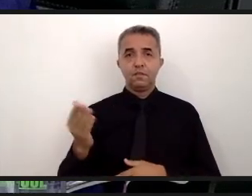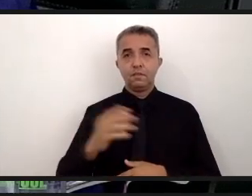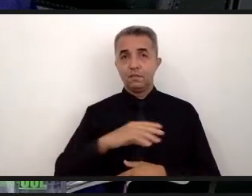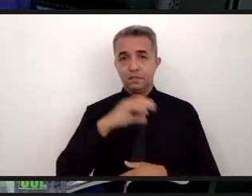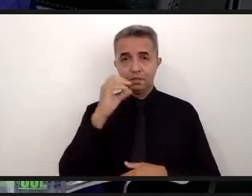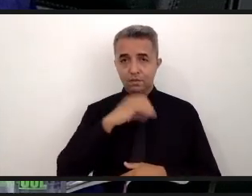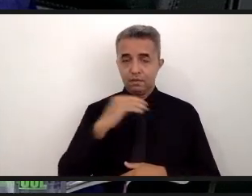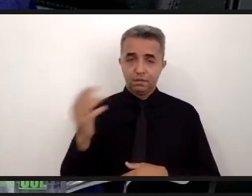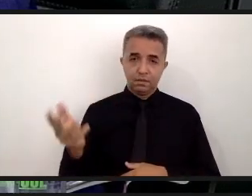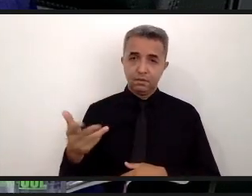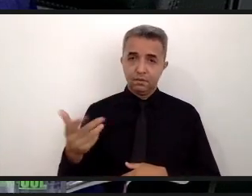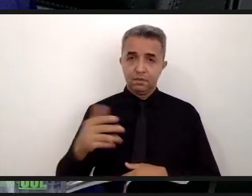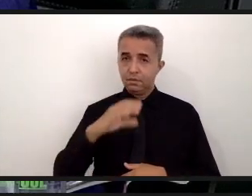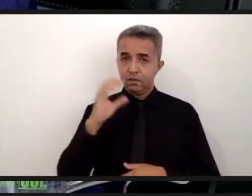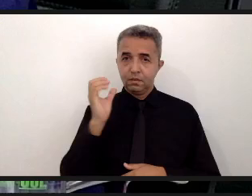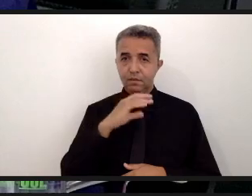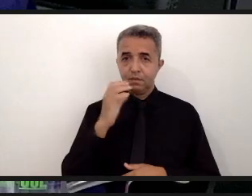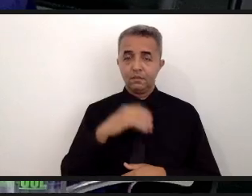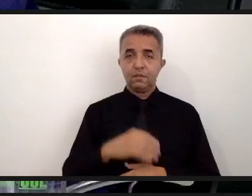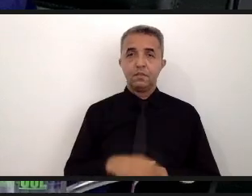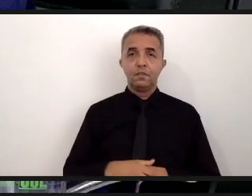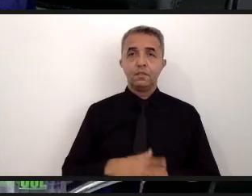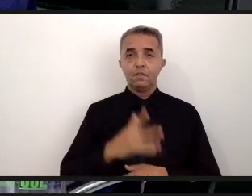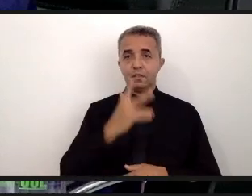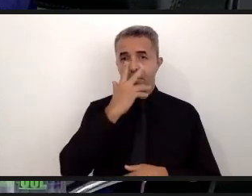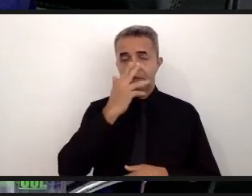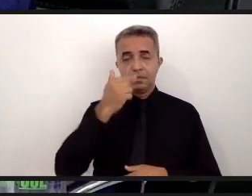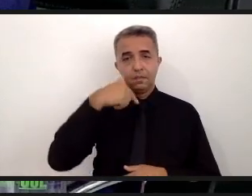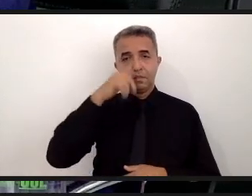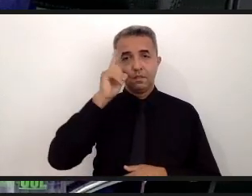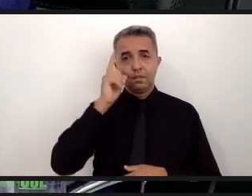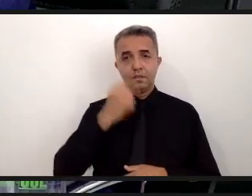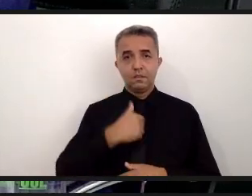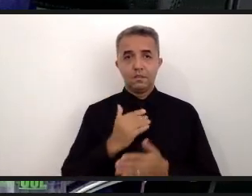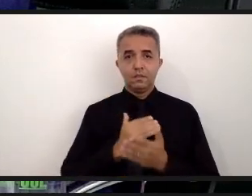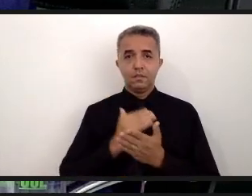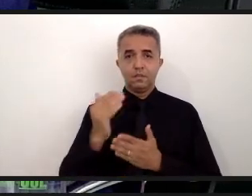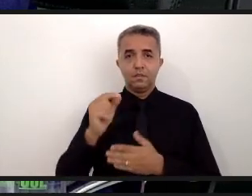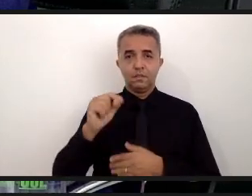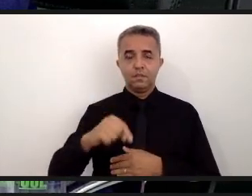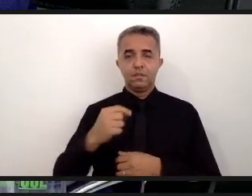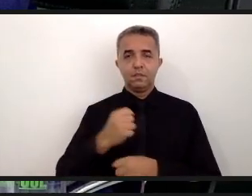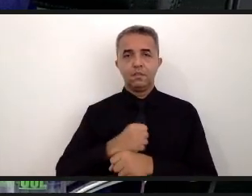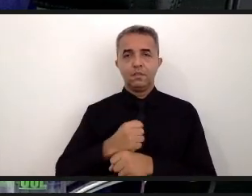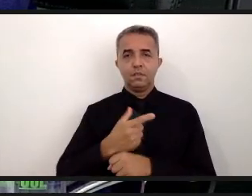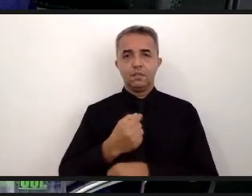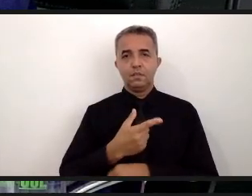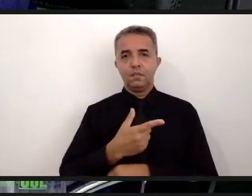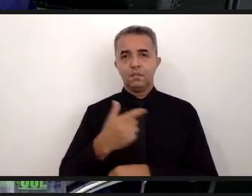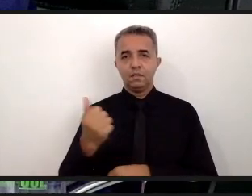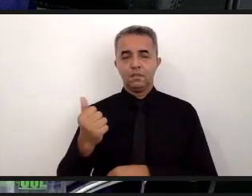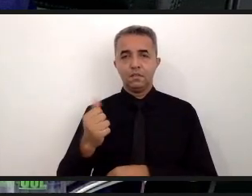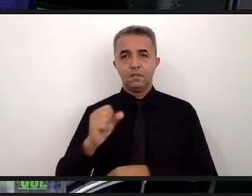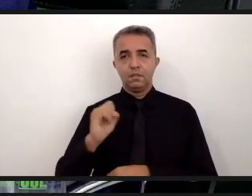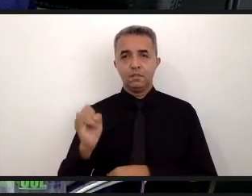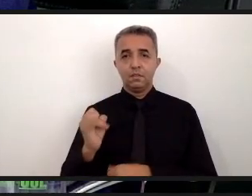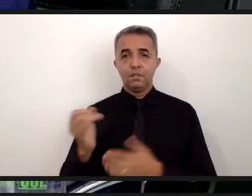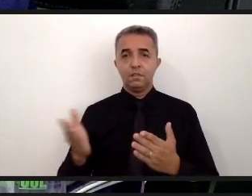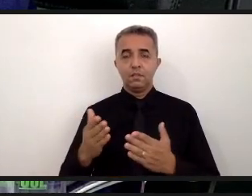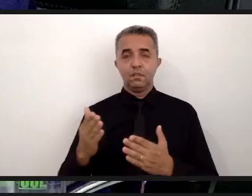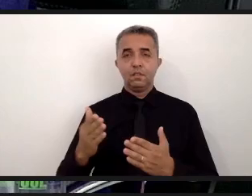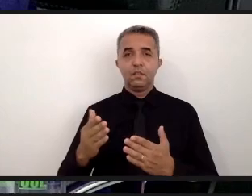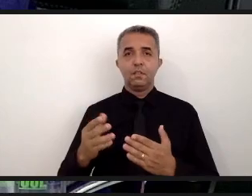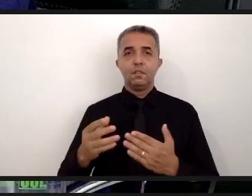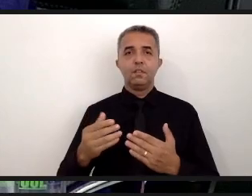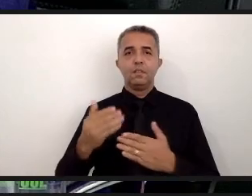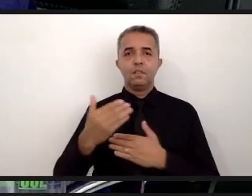passa rápido a nossa vida. Parece que foi ontem que eu dei início aqui, 2021, janeiro de 2021, e nós já estamos caminhando para finalizar o